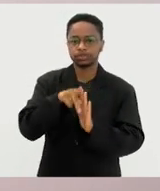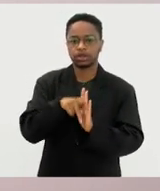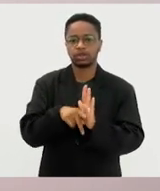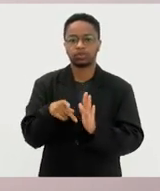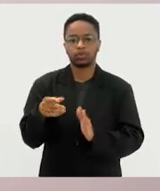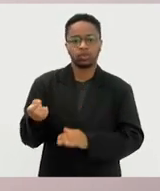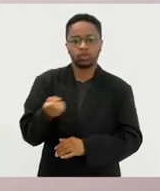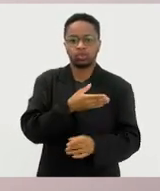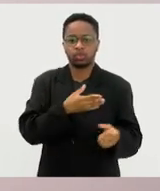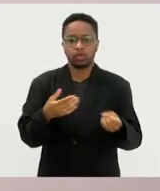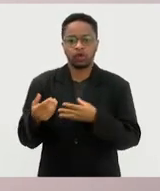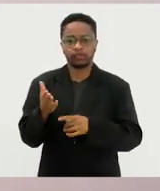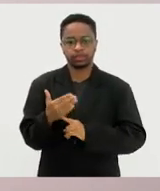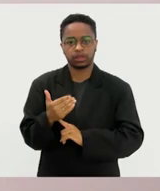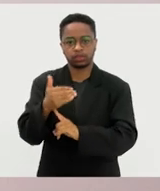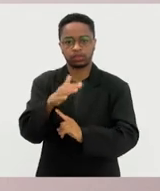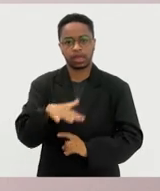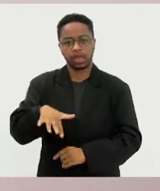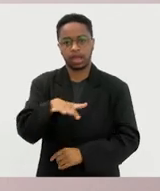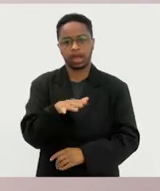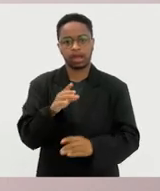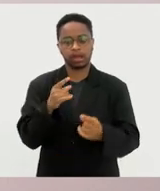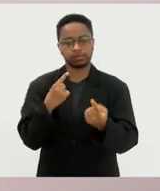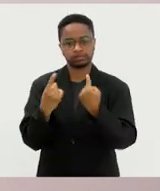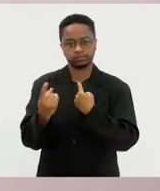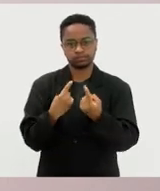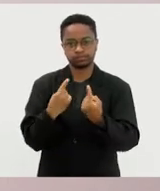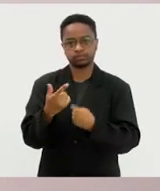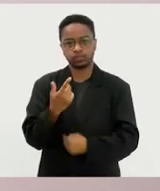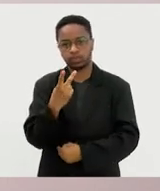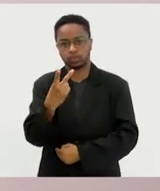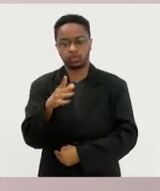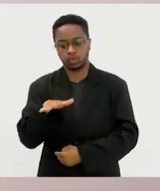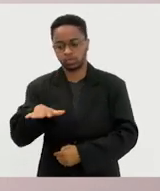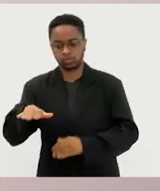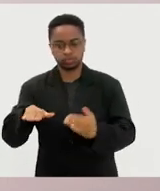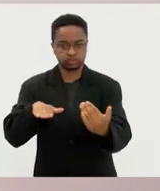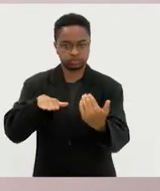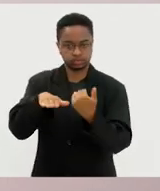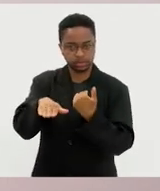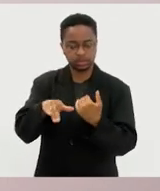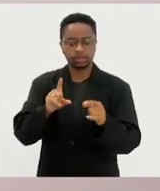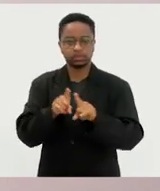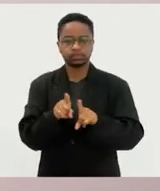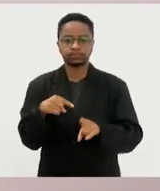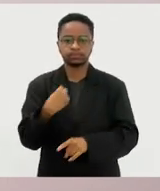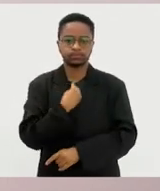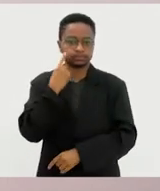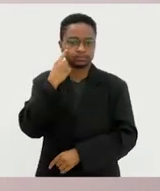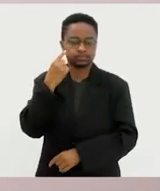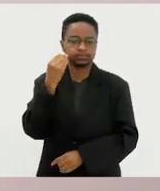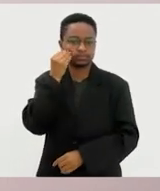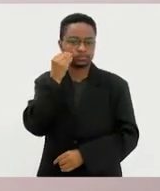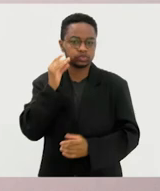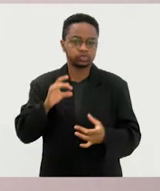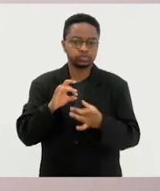dois lados da rodovia, e aí nossa ideia é embarcar junto com eles nesse projeto de modernização.